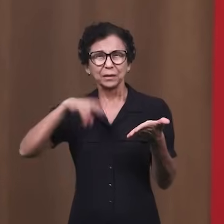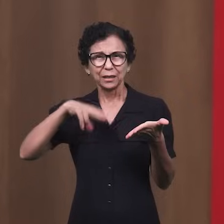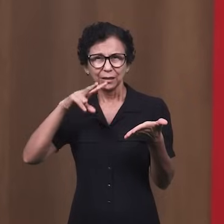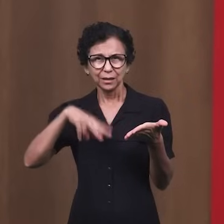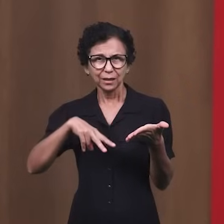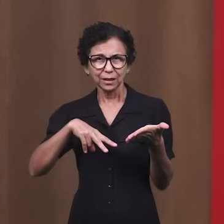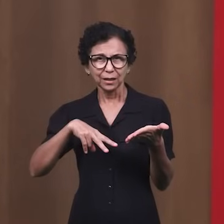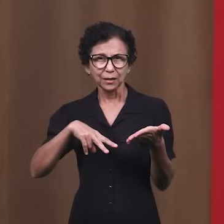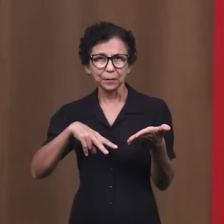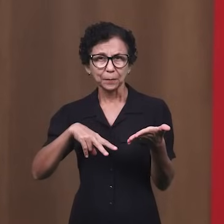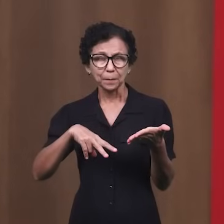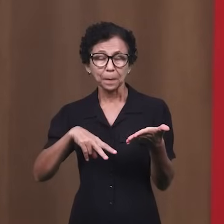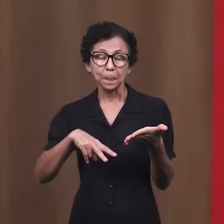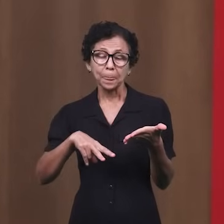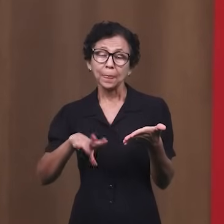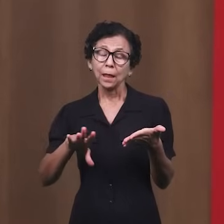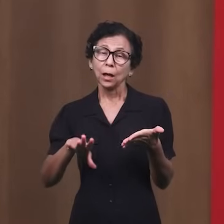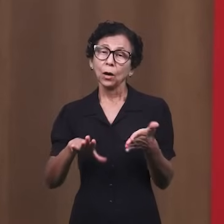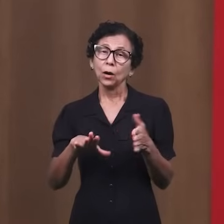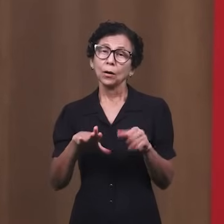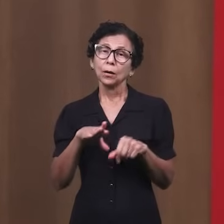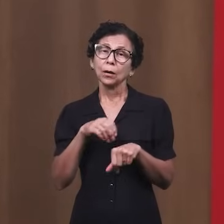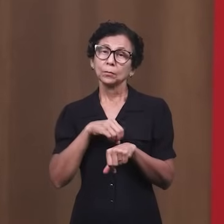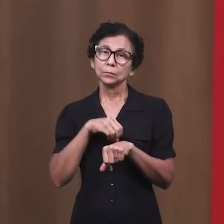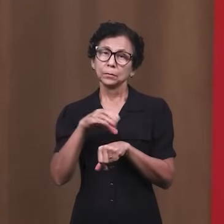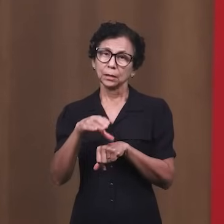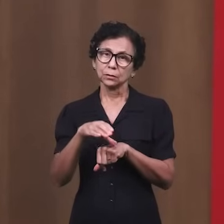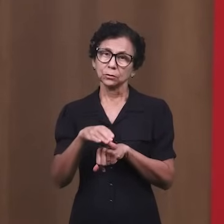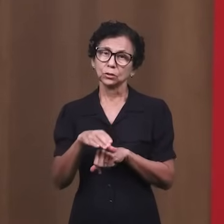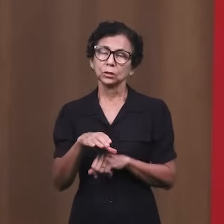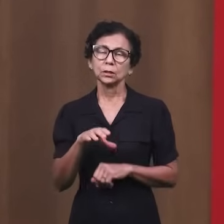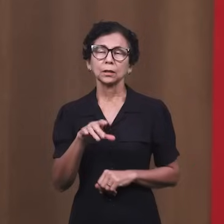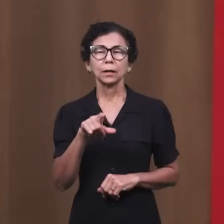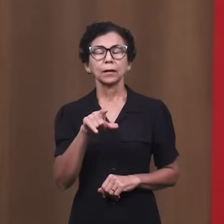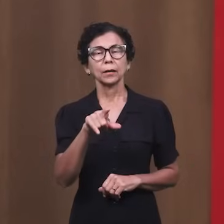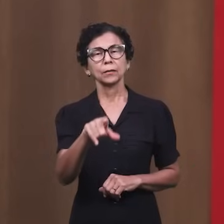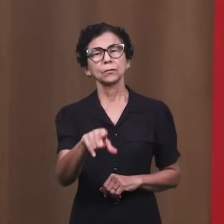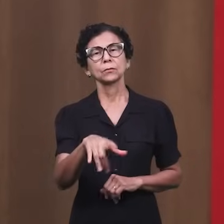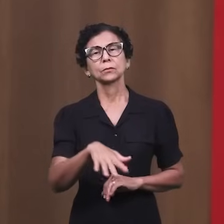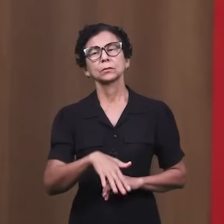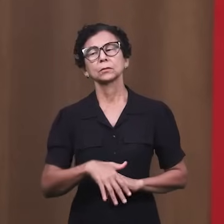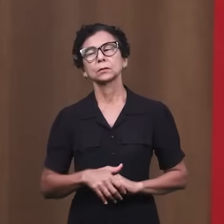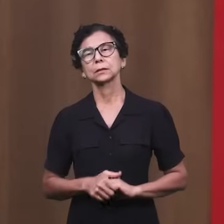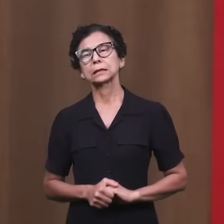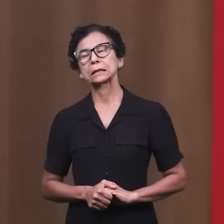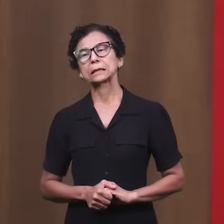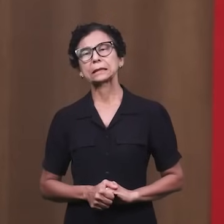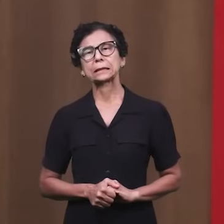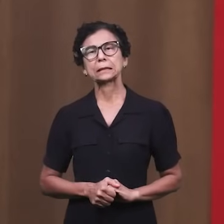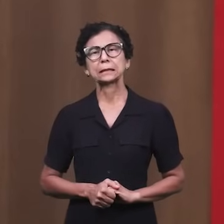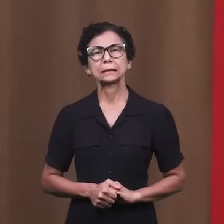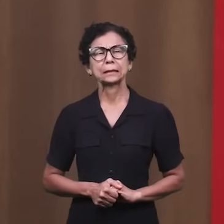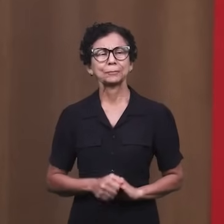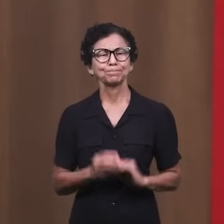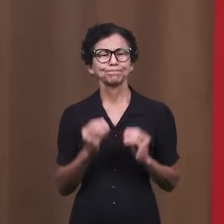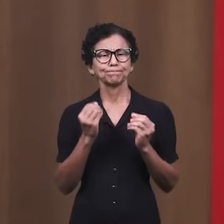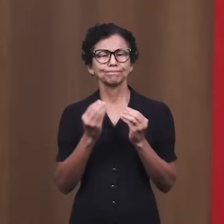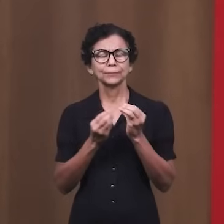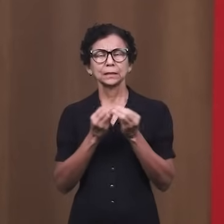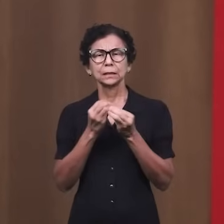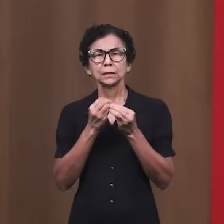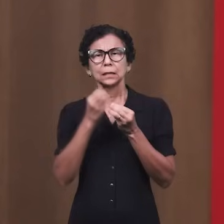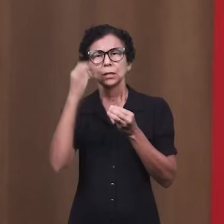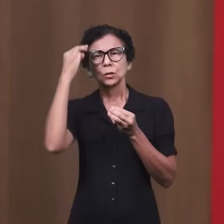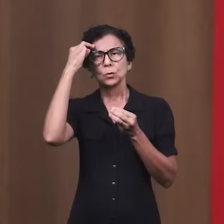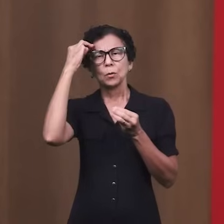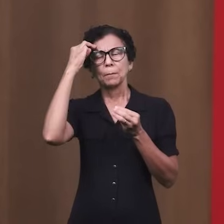para que você seja esvaziado daquilo que você foi preenchido anteriormente tantas coisas